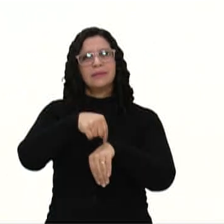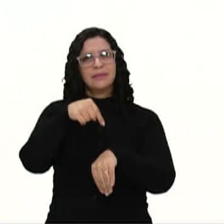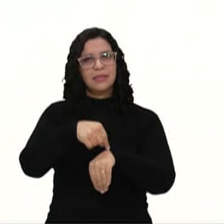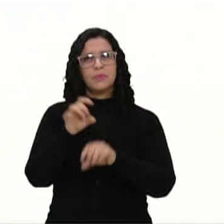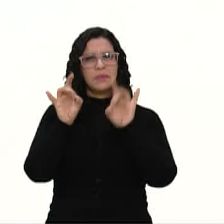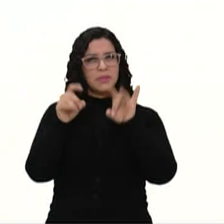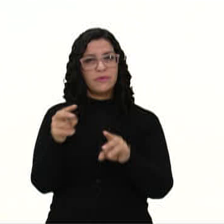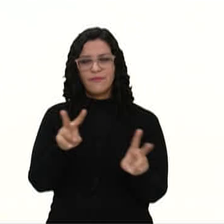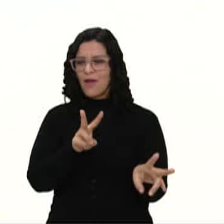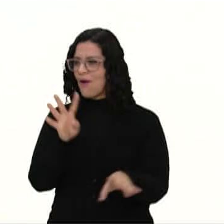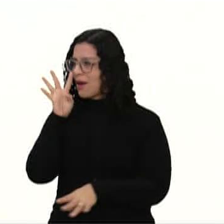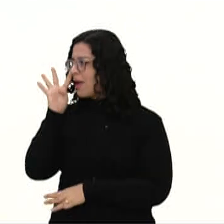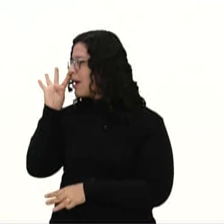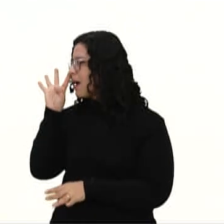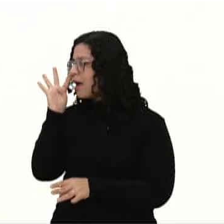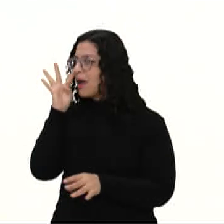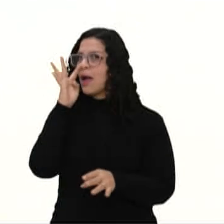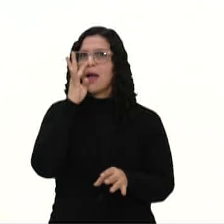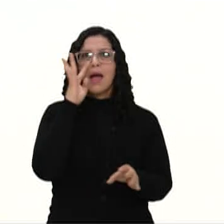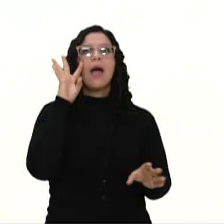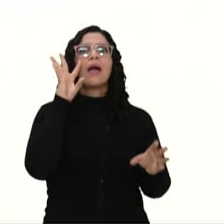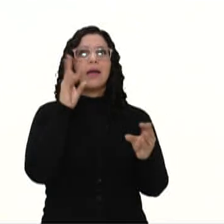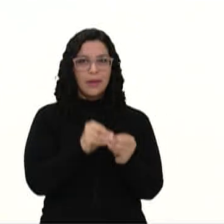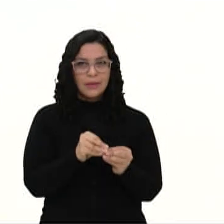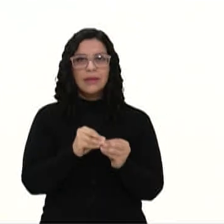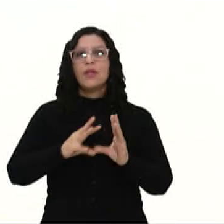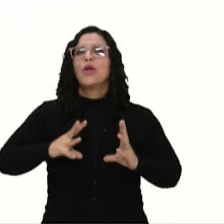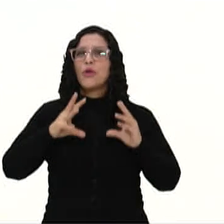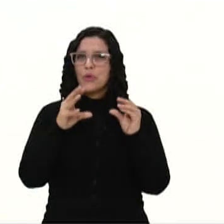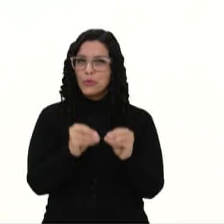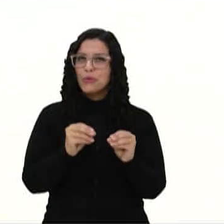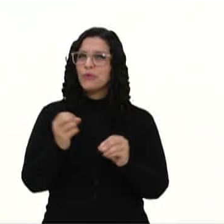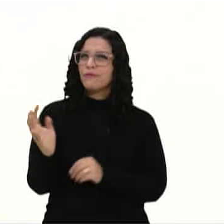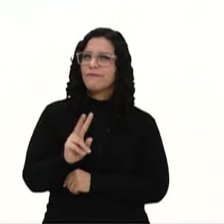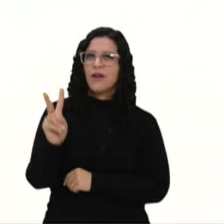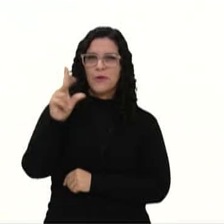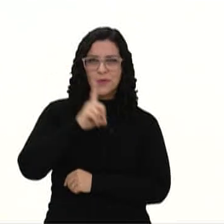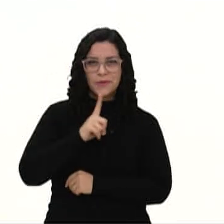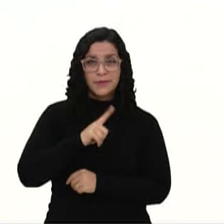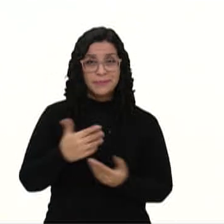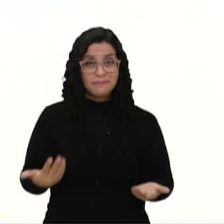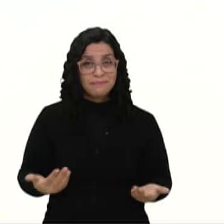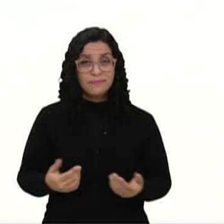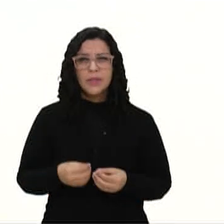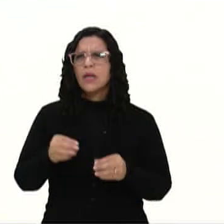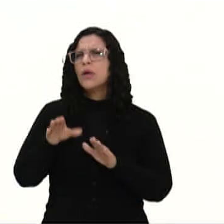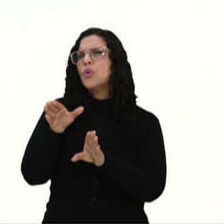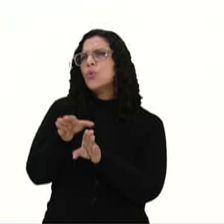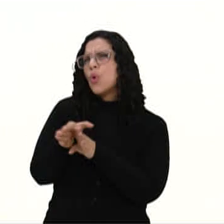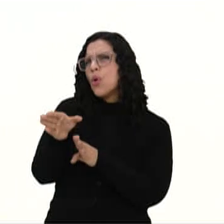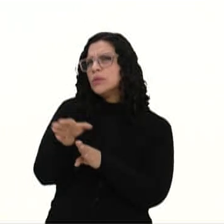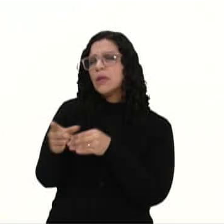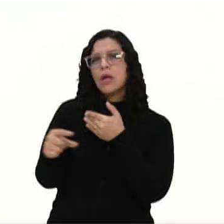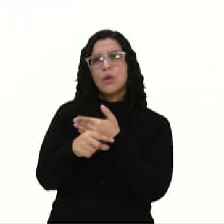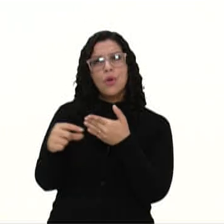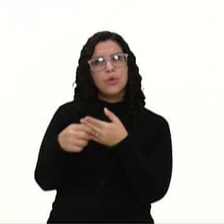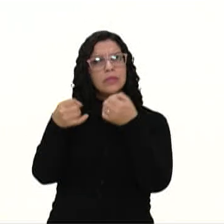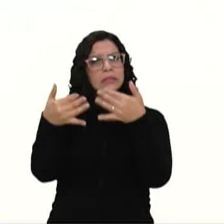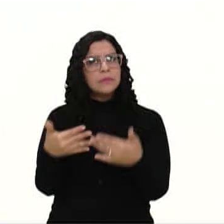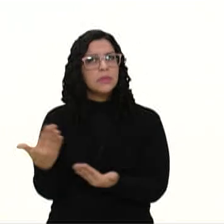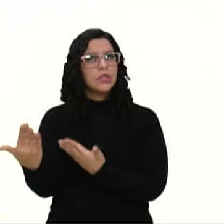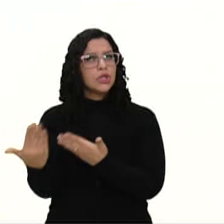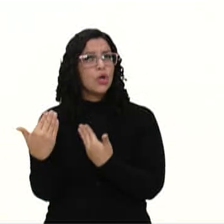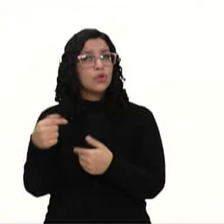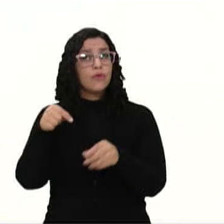que te farão olhar para trás e compreender que tudo isto valeu a pena. Que conselho a autora dá ao